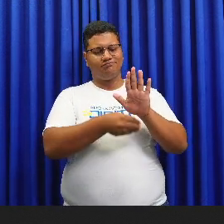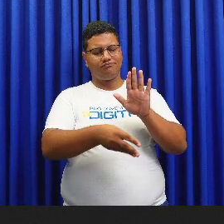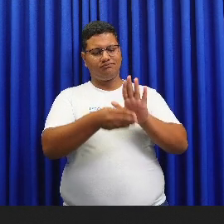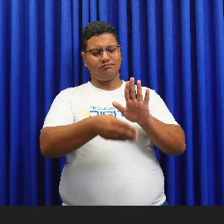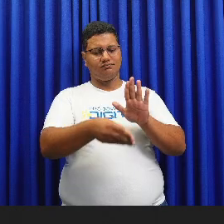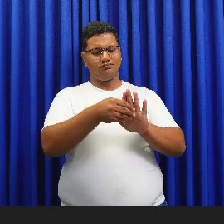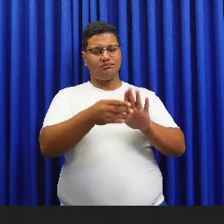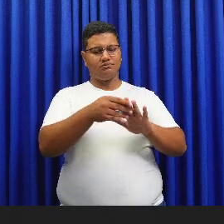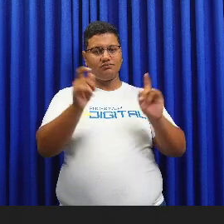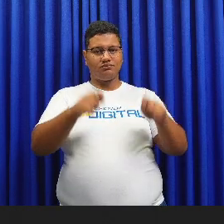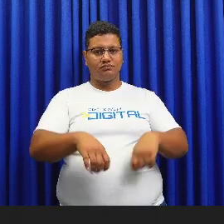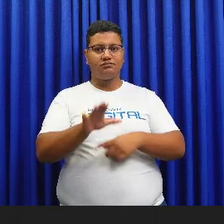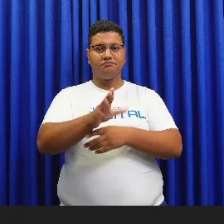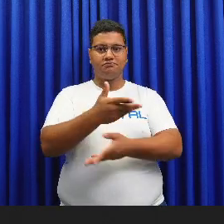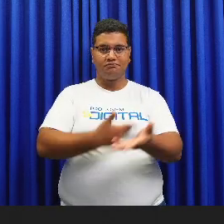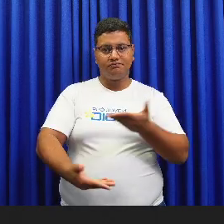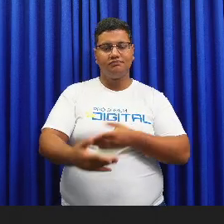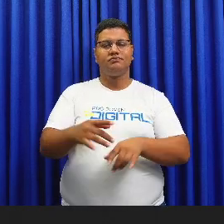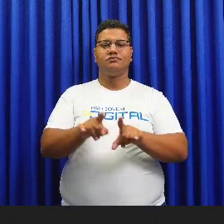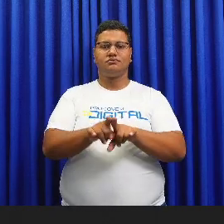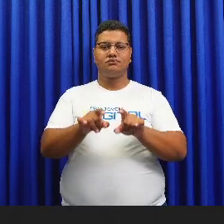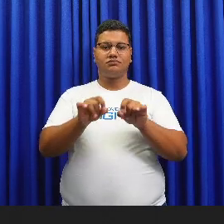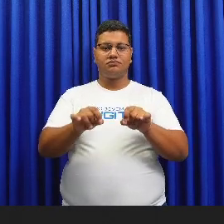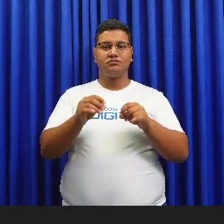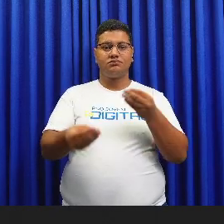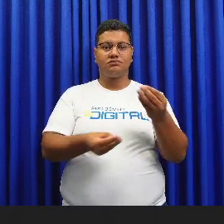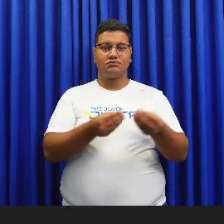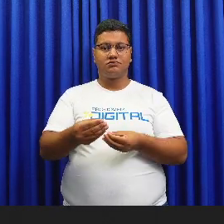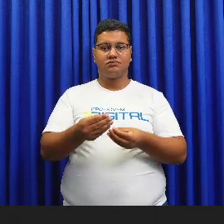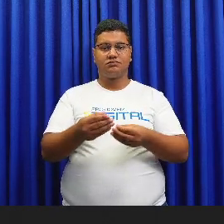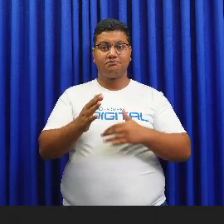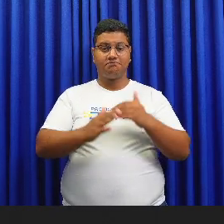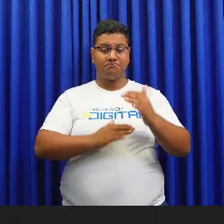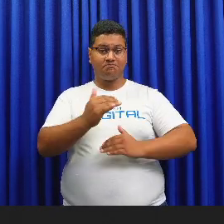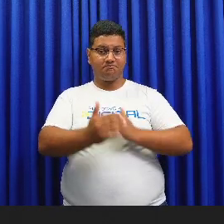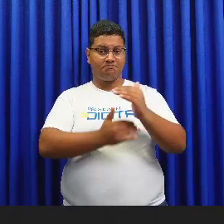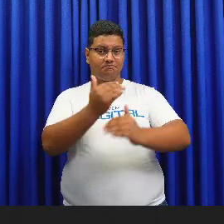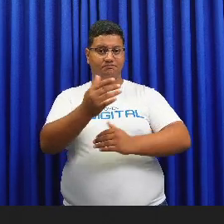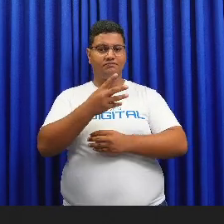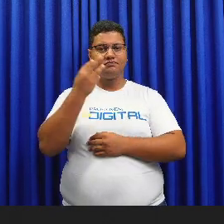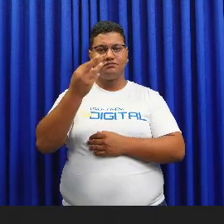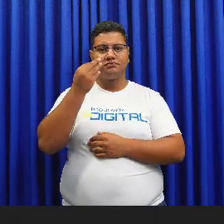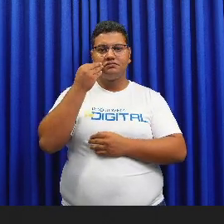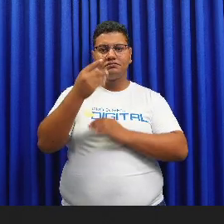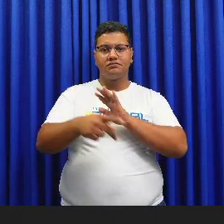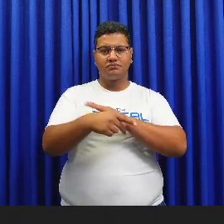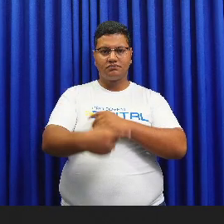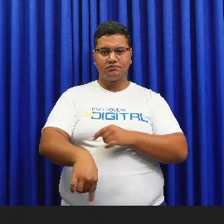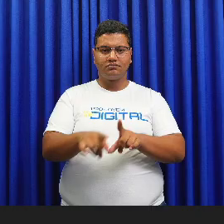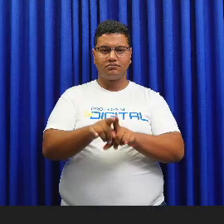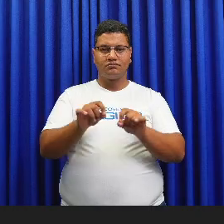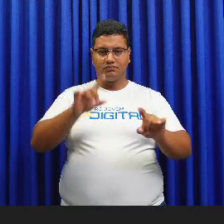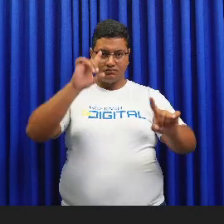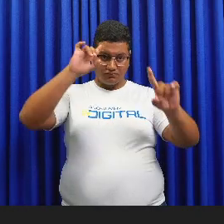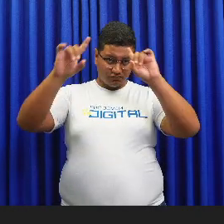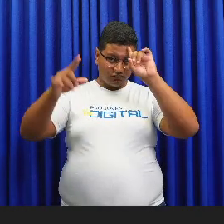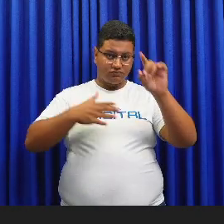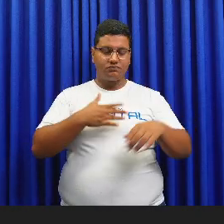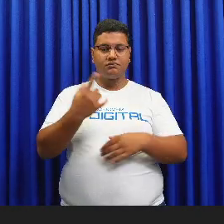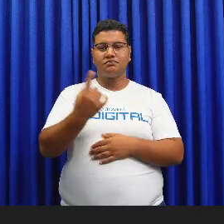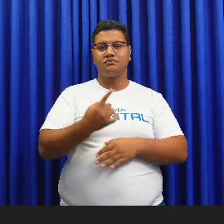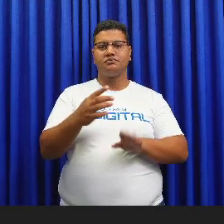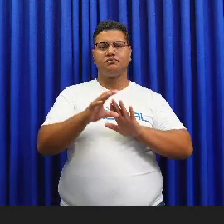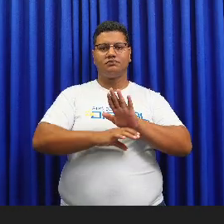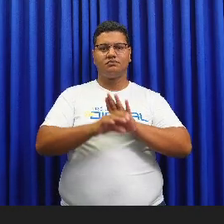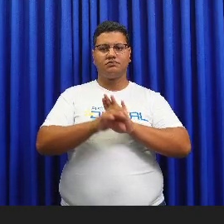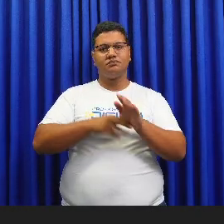pode te ajudar, beleza? E vai colocando isso aí no teu portfólio, vai gerando experiência. Pra tu ter uma ideia, meu primeiro currículo eu